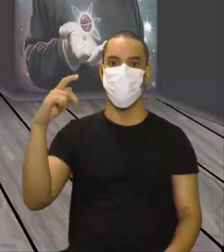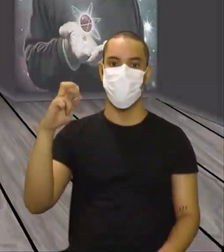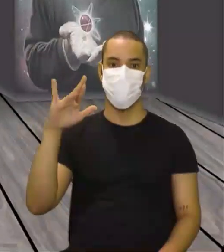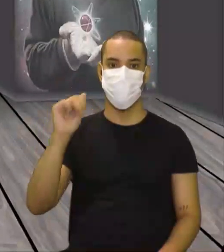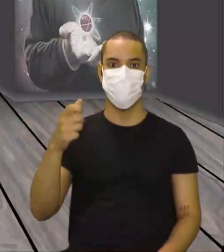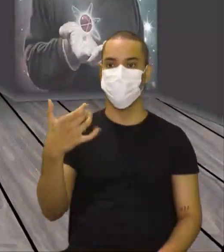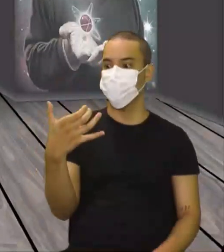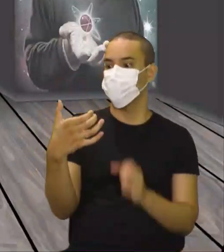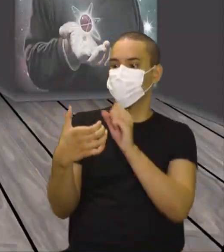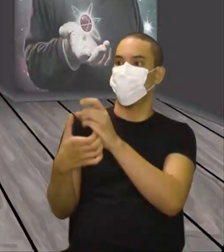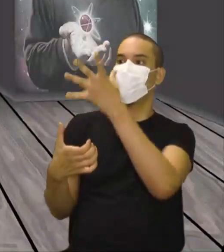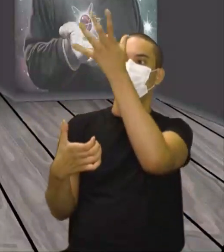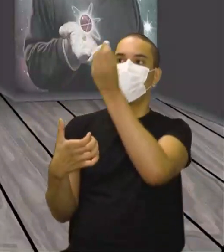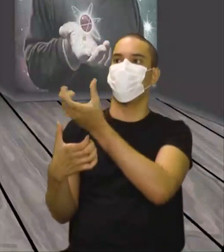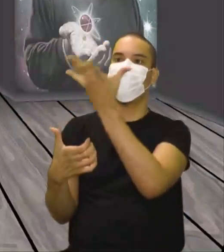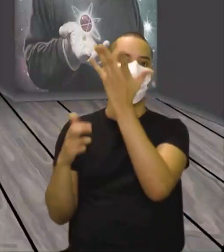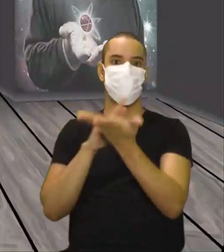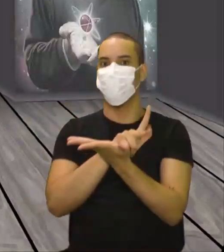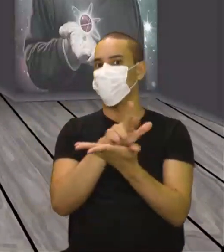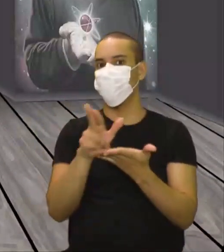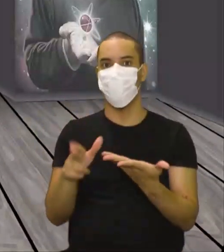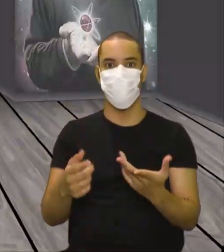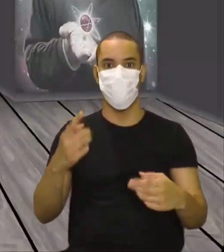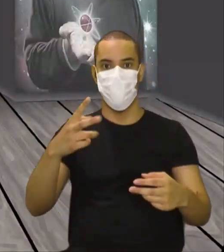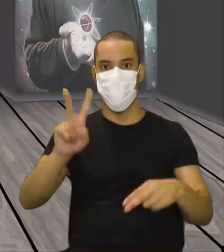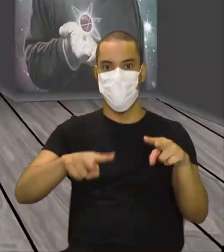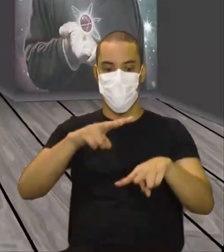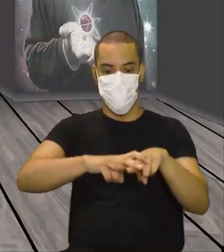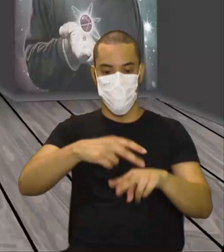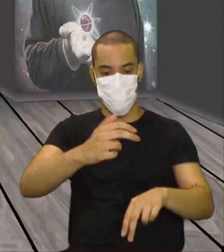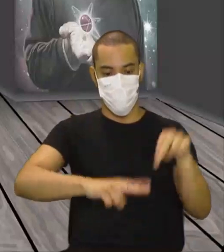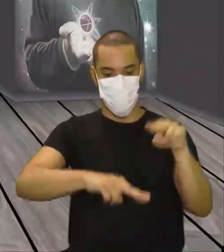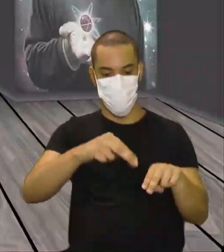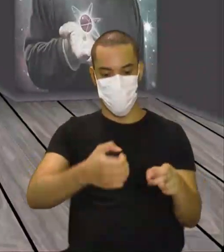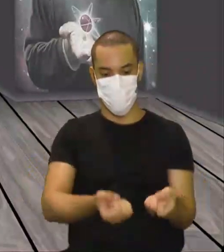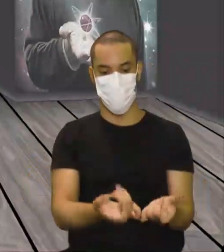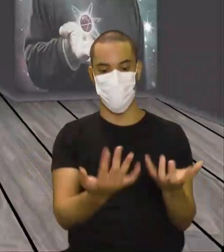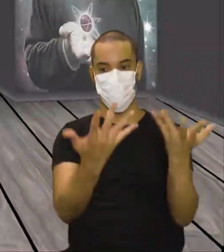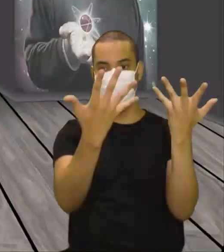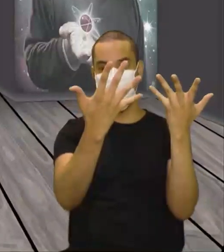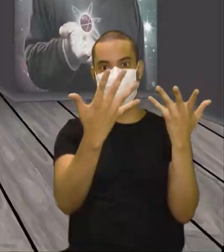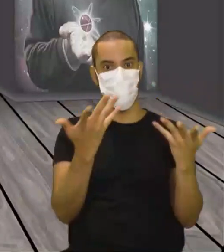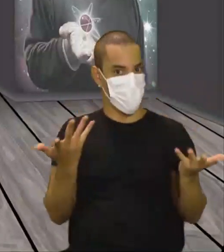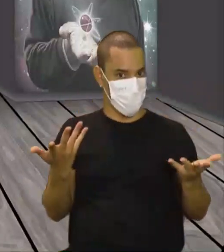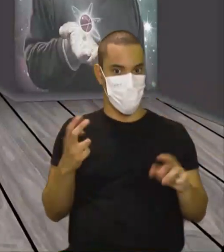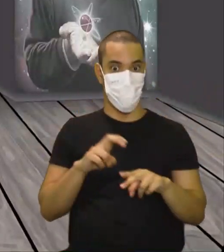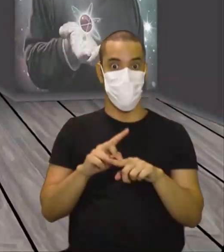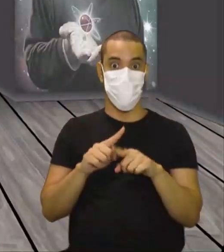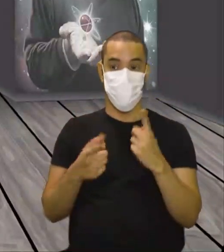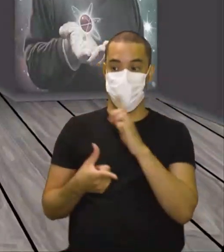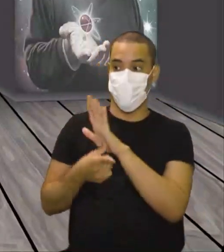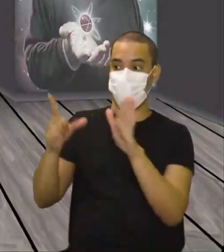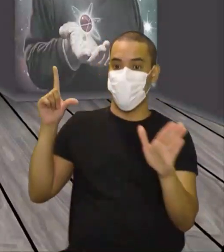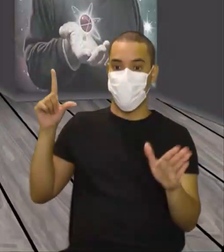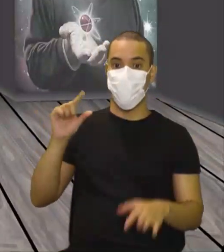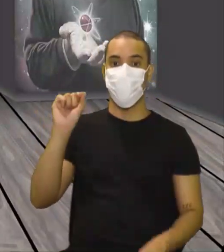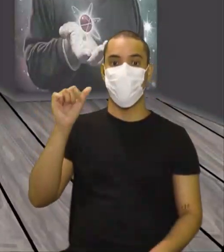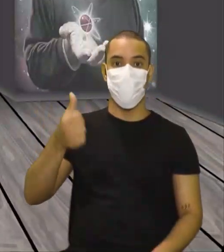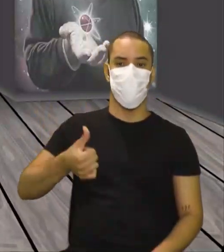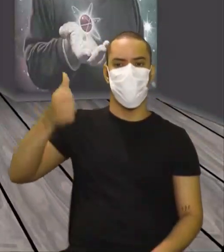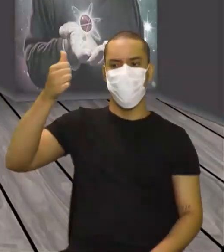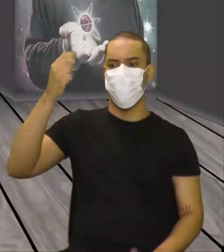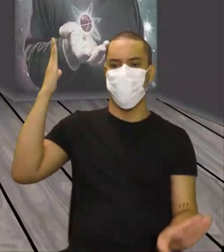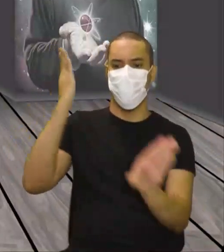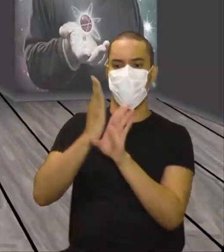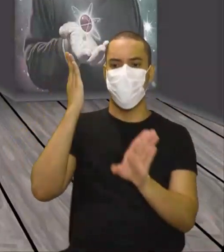tochas, sei lá, o que a pessoa fizesse. Uma fogueira. Isso foi evoluindo. Mas antes, era o quê? Foi primeiro